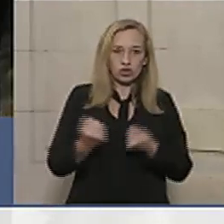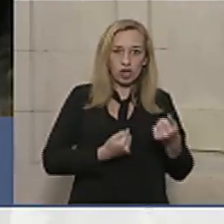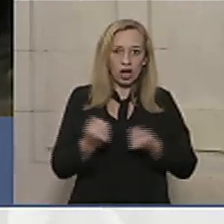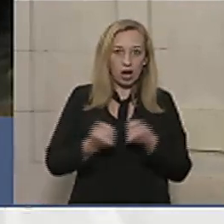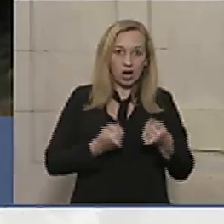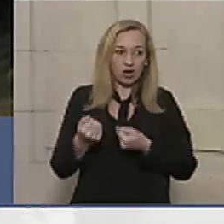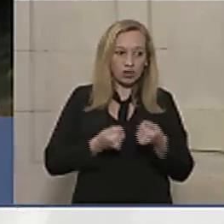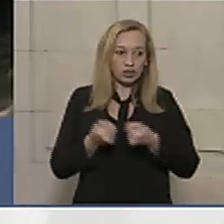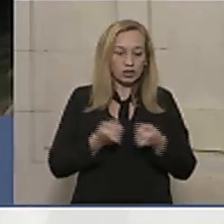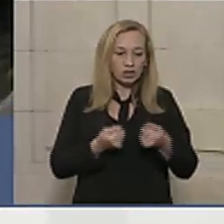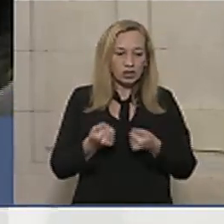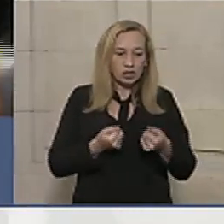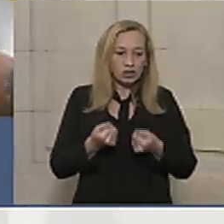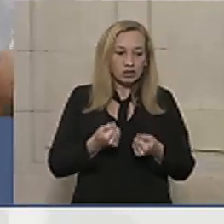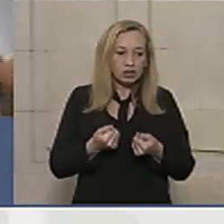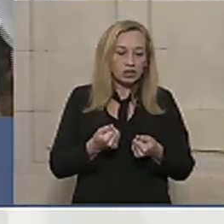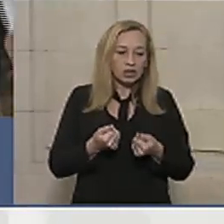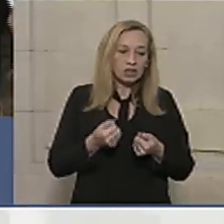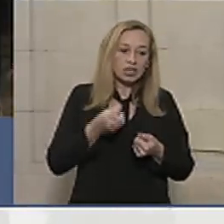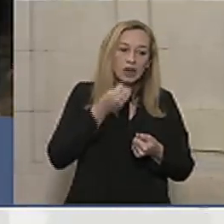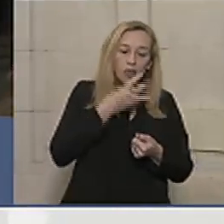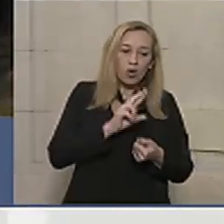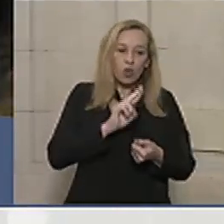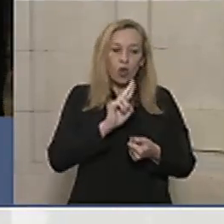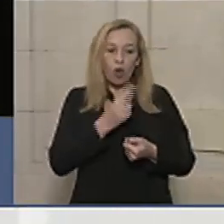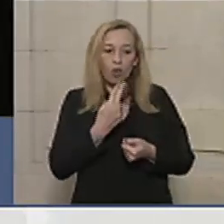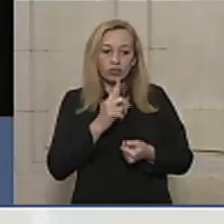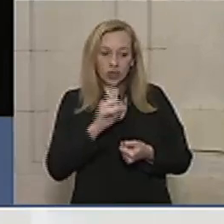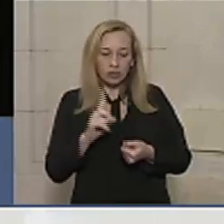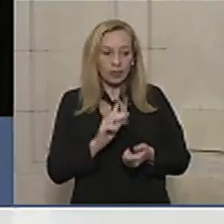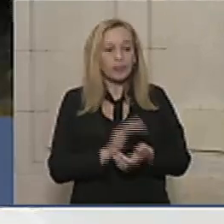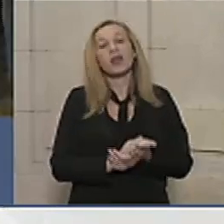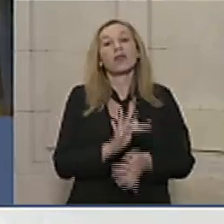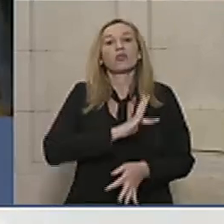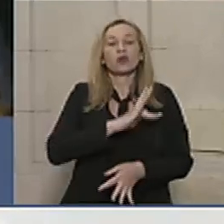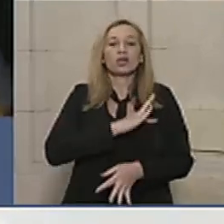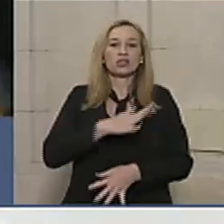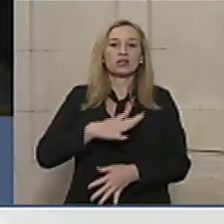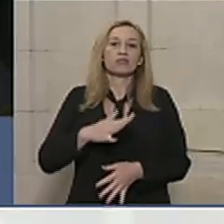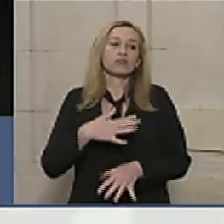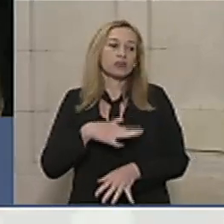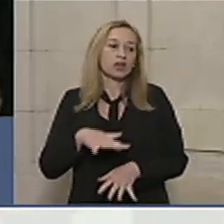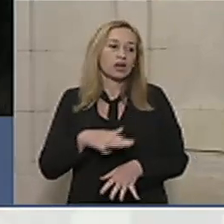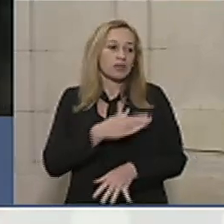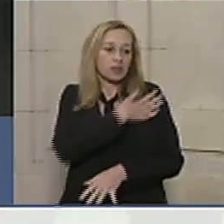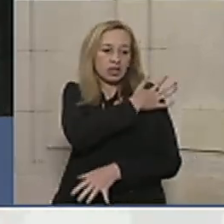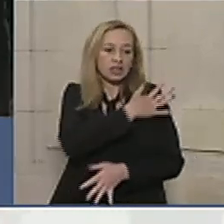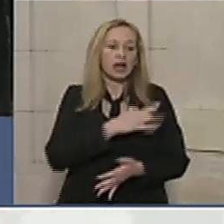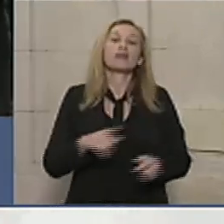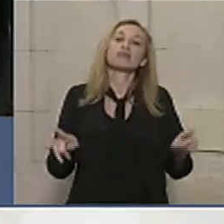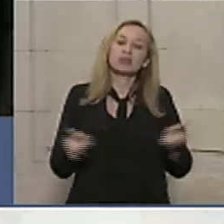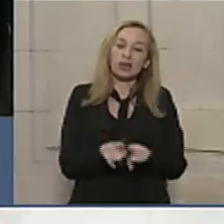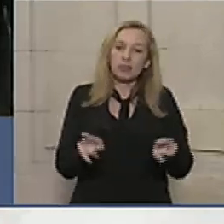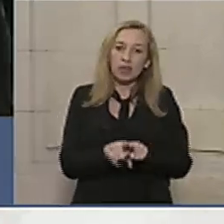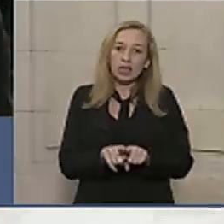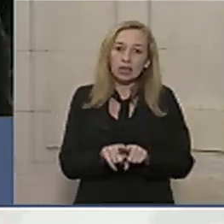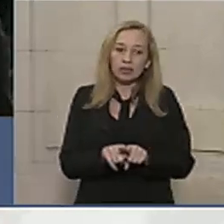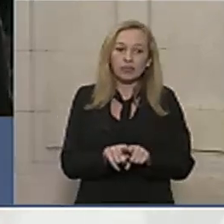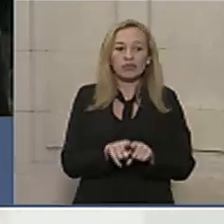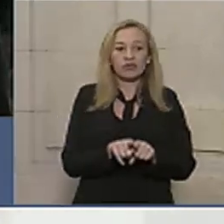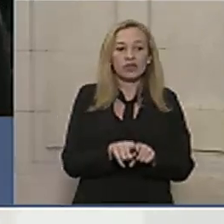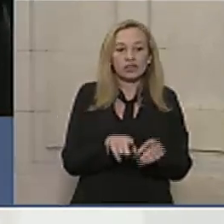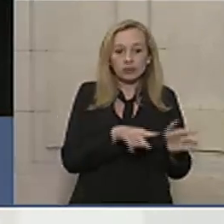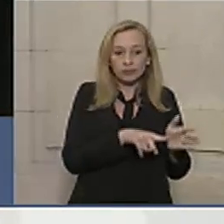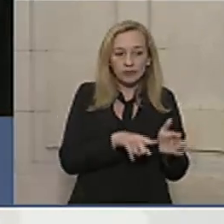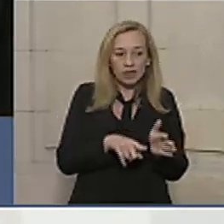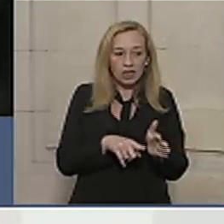estão em má estado de conservação. A Polícia Militar, que também fazia essas